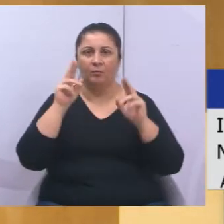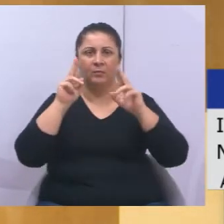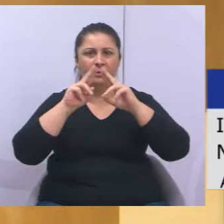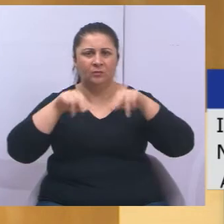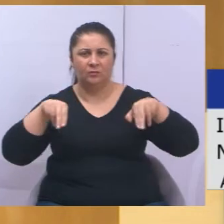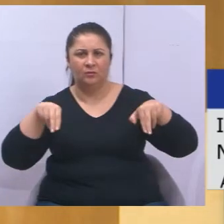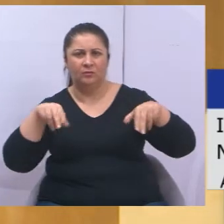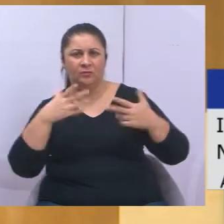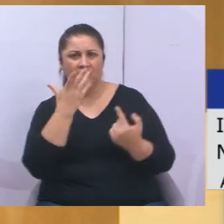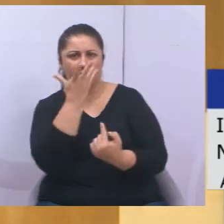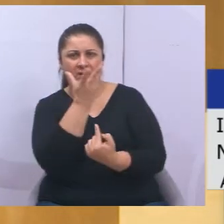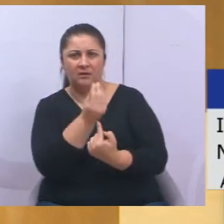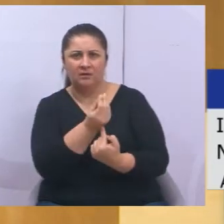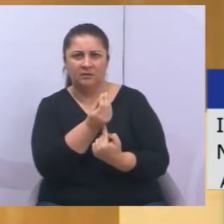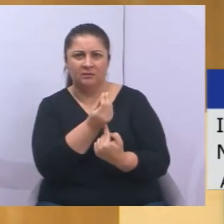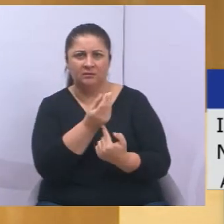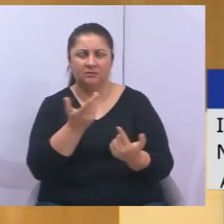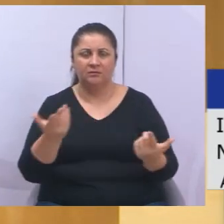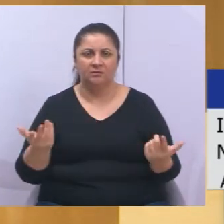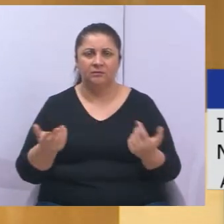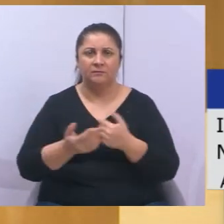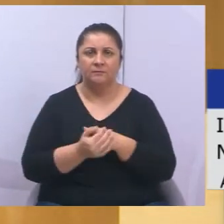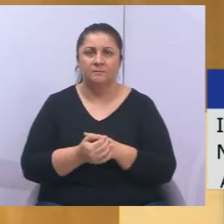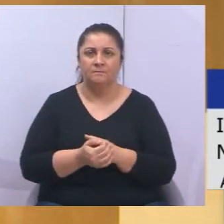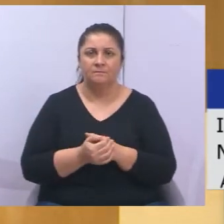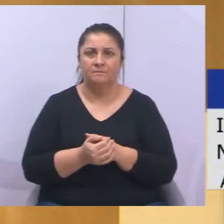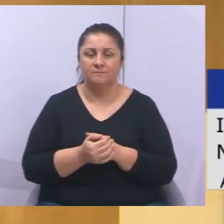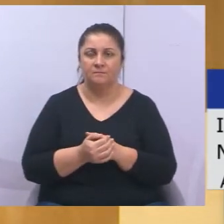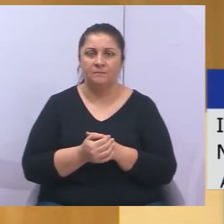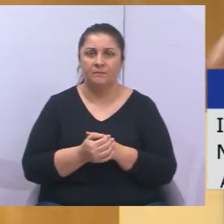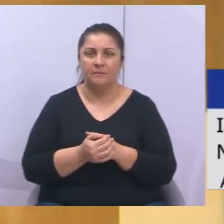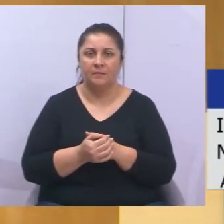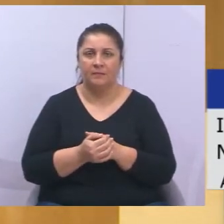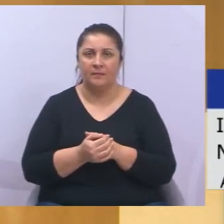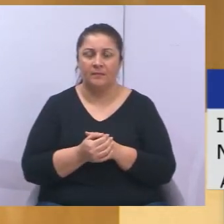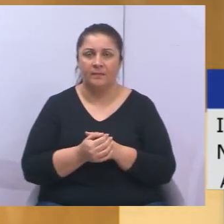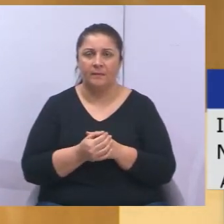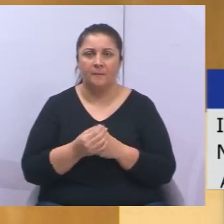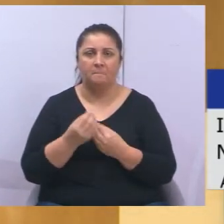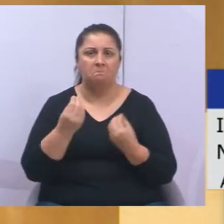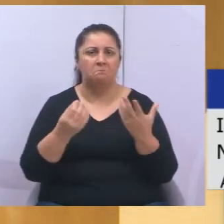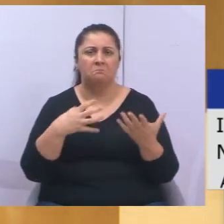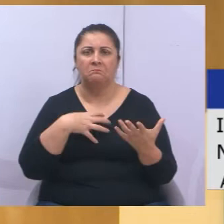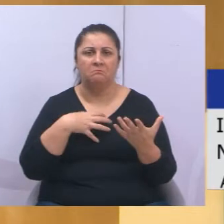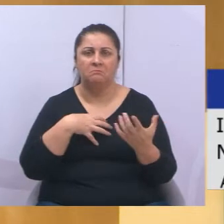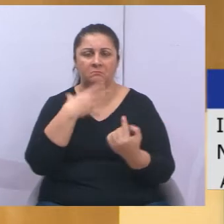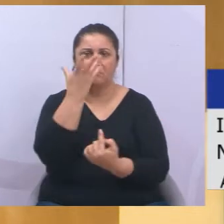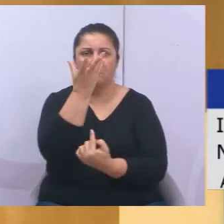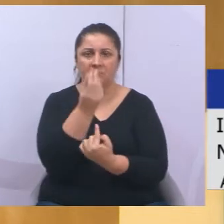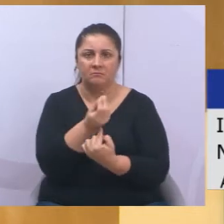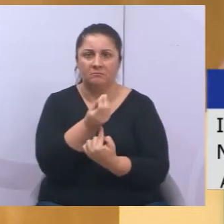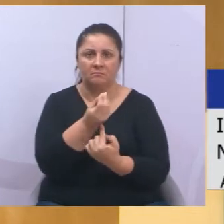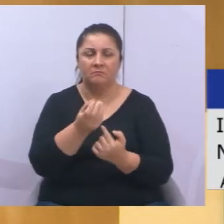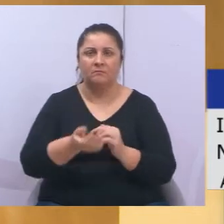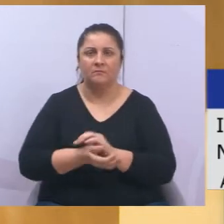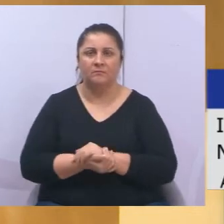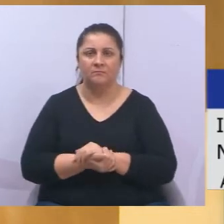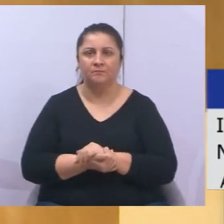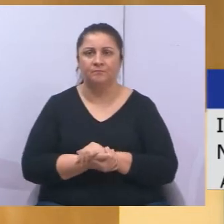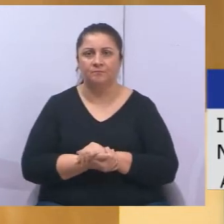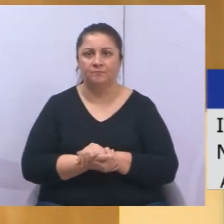de arte. Ah, obra de arte. Que obra de arte é essa? Que obra de arte é